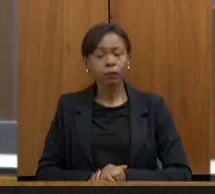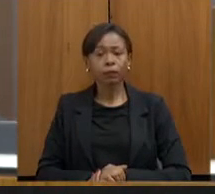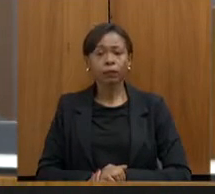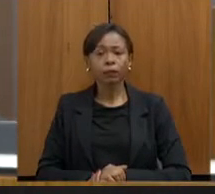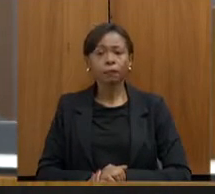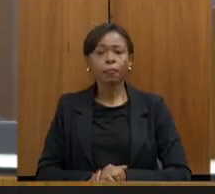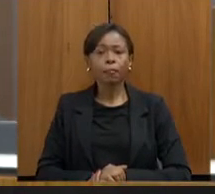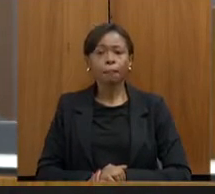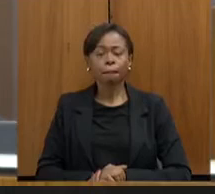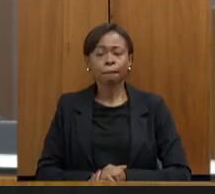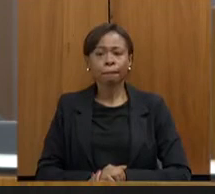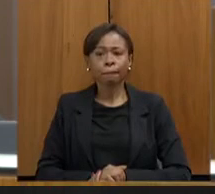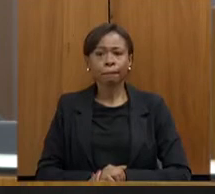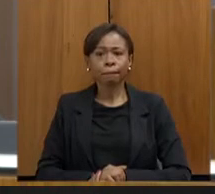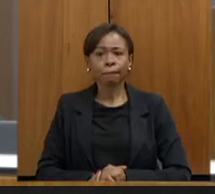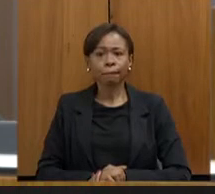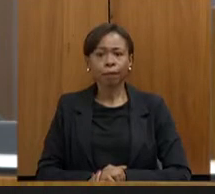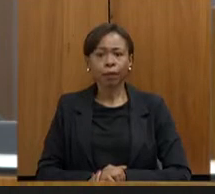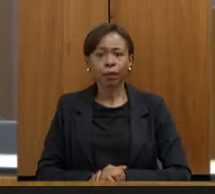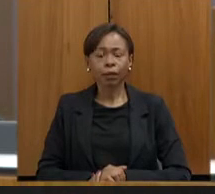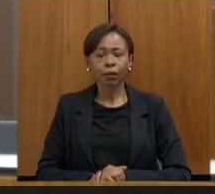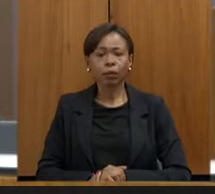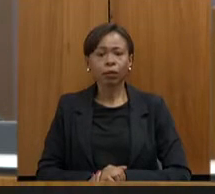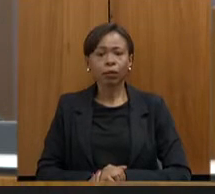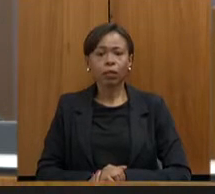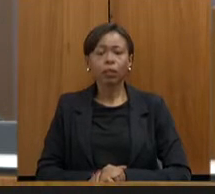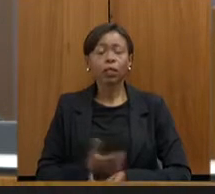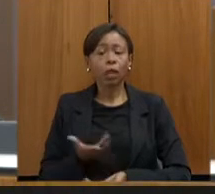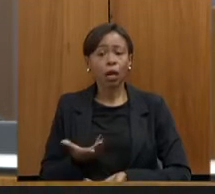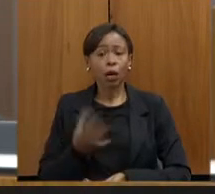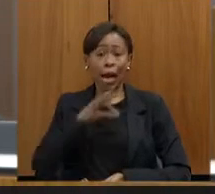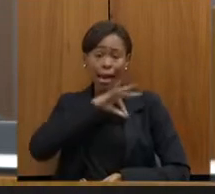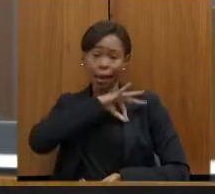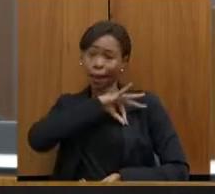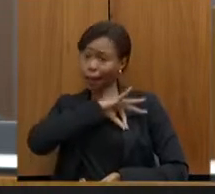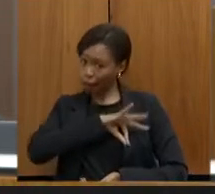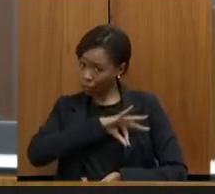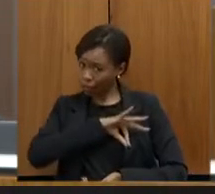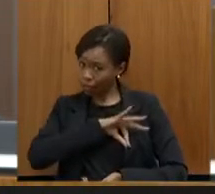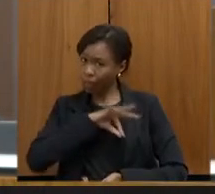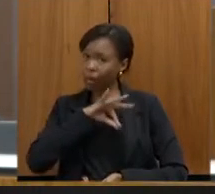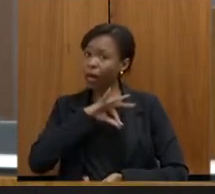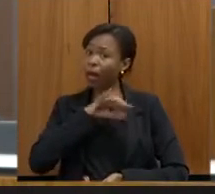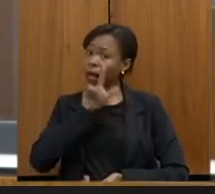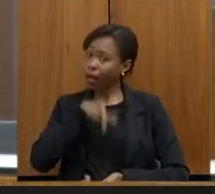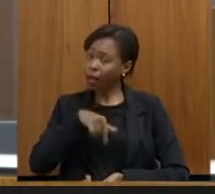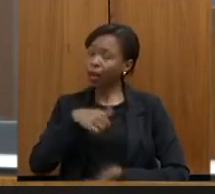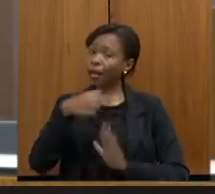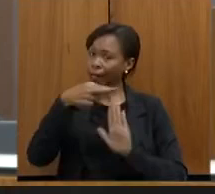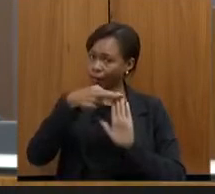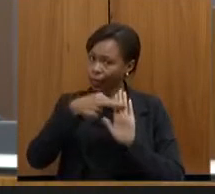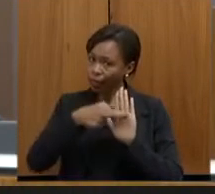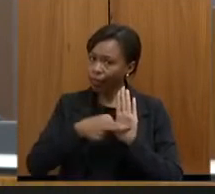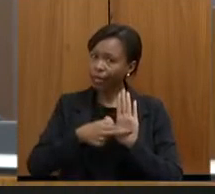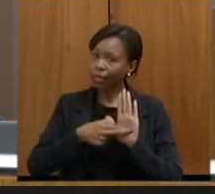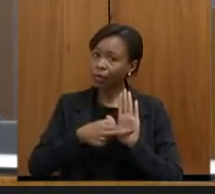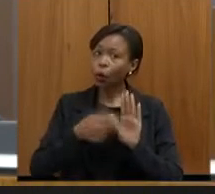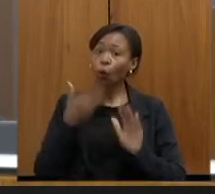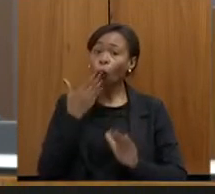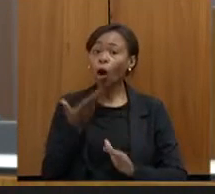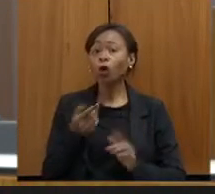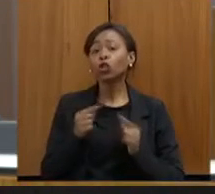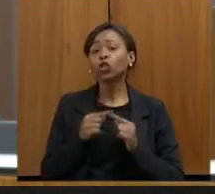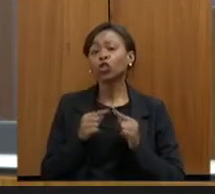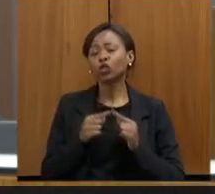e veja que nós, então, como eu disse, o critério renda é que vai definir se vai ser uma reubié, se vai ser uma reubié.